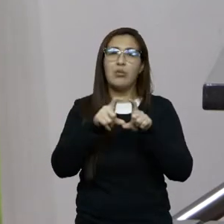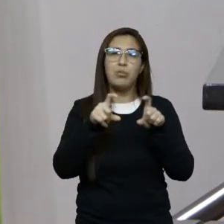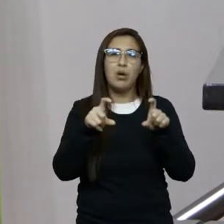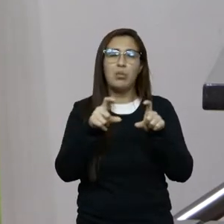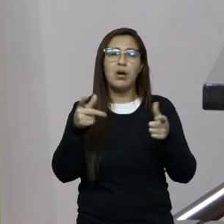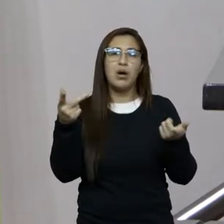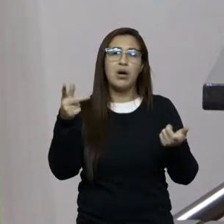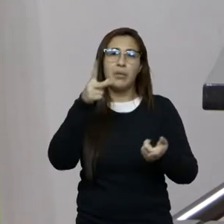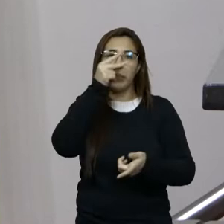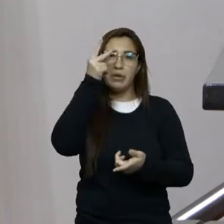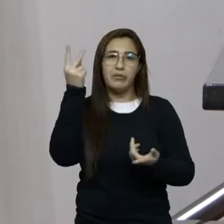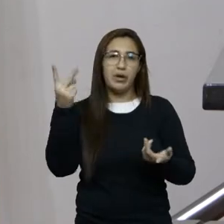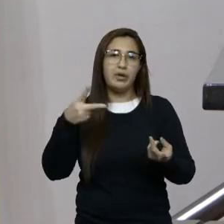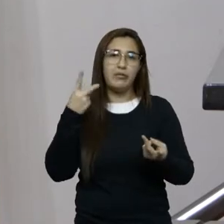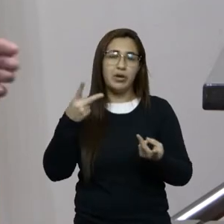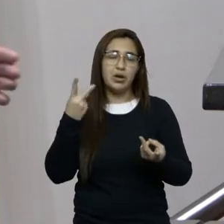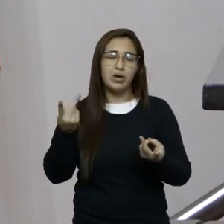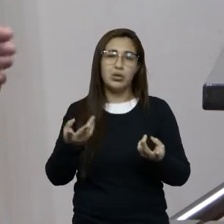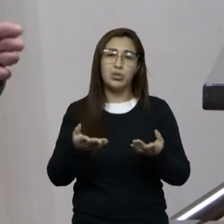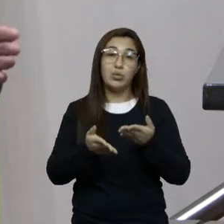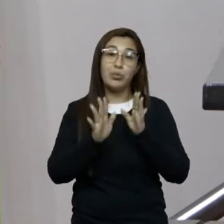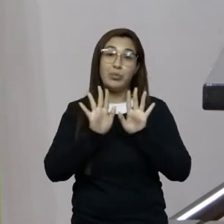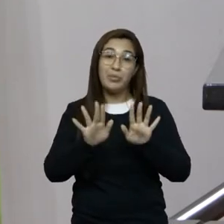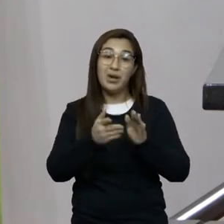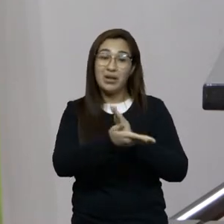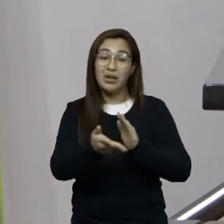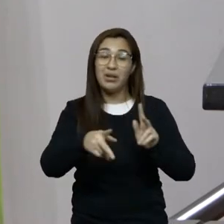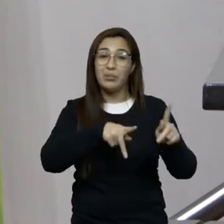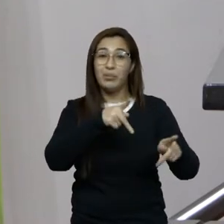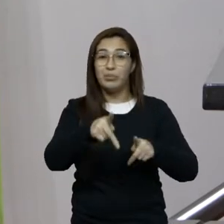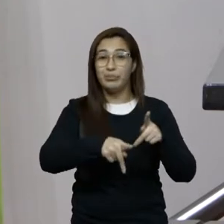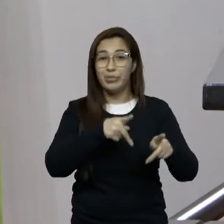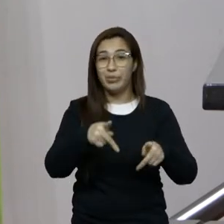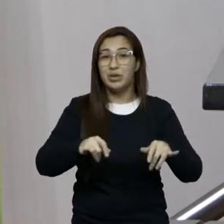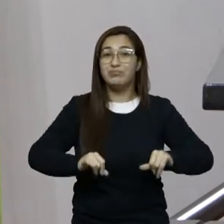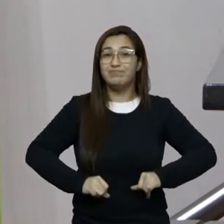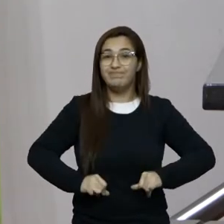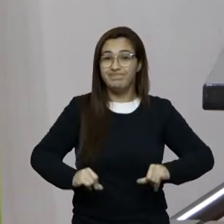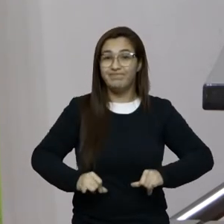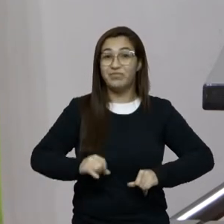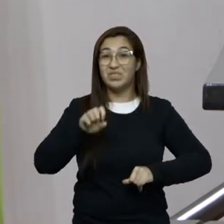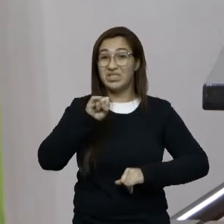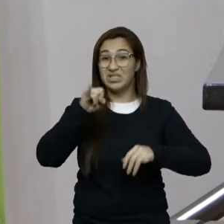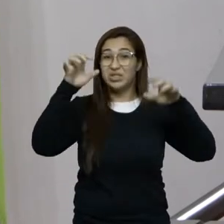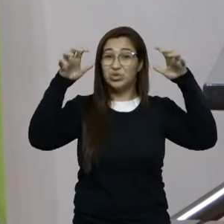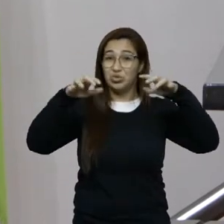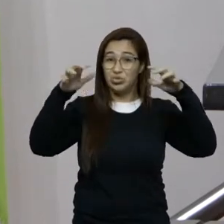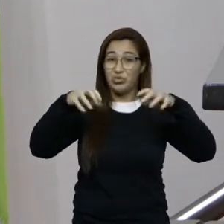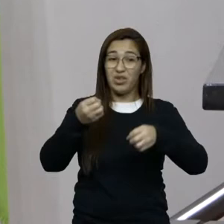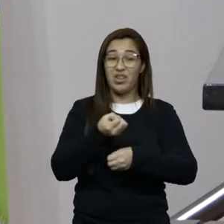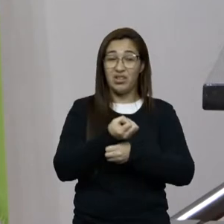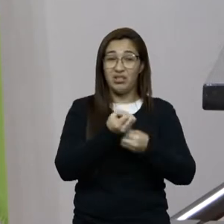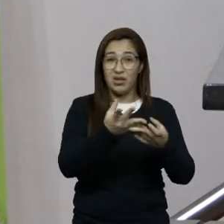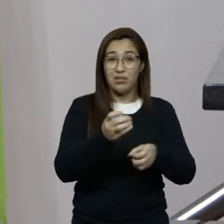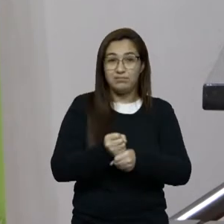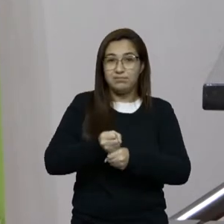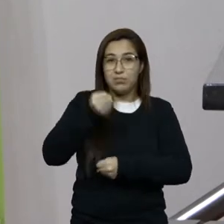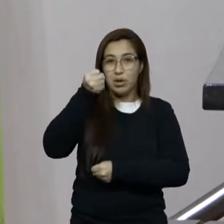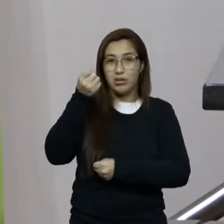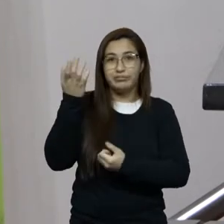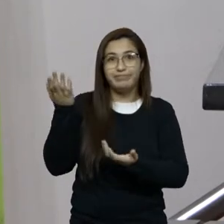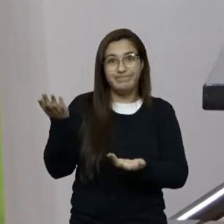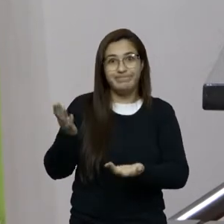prefeito para vereador enquanto que a população tá aí se chover entrar com guarda-chuva para cada um então